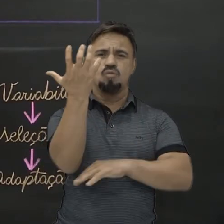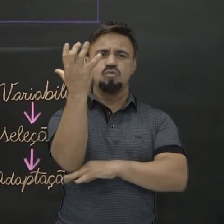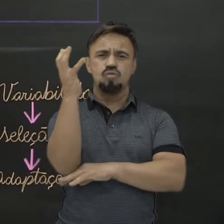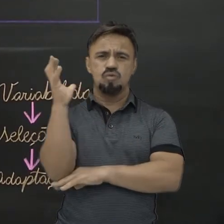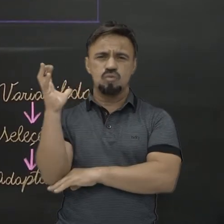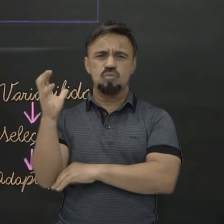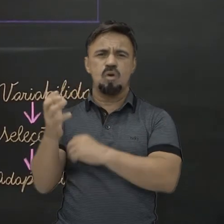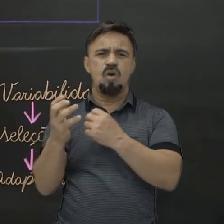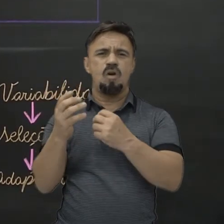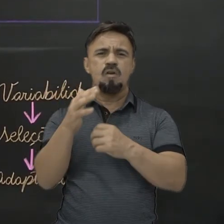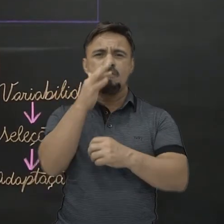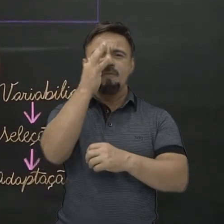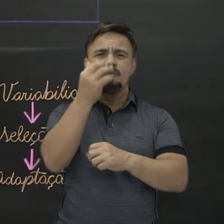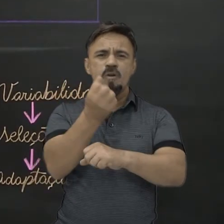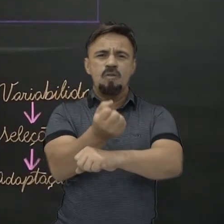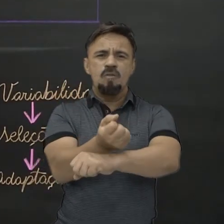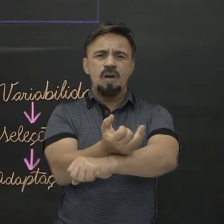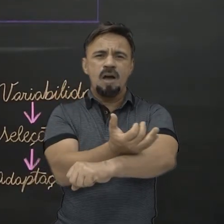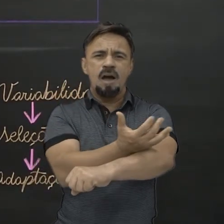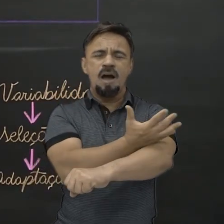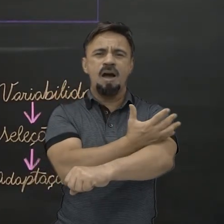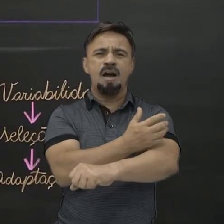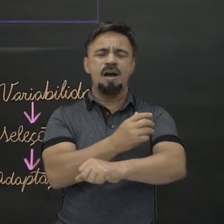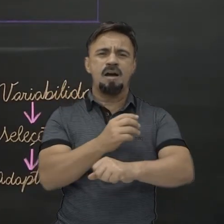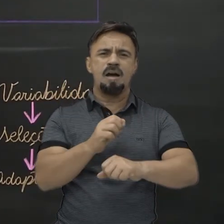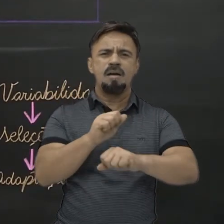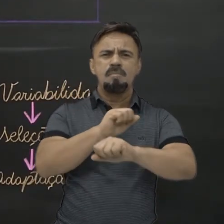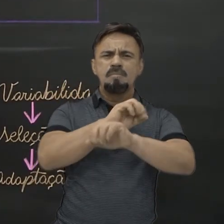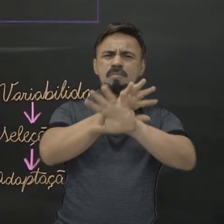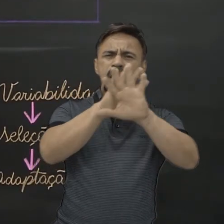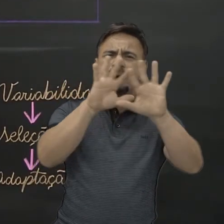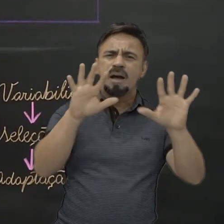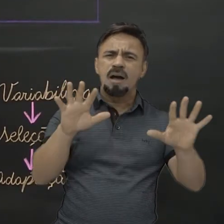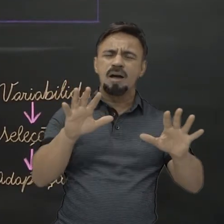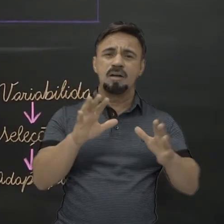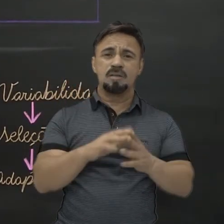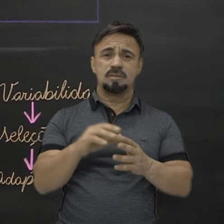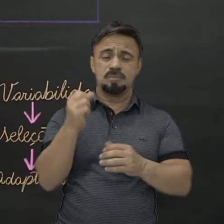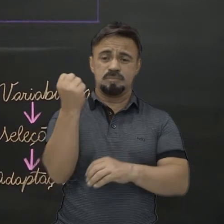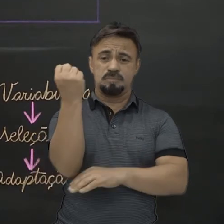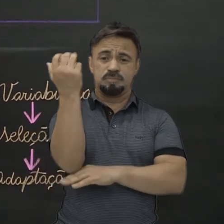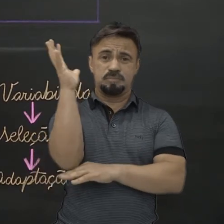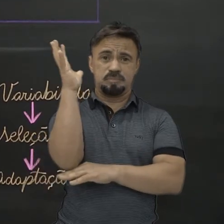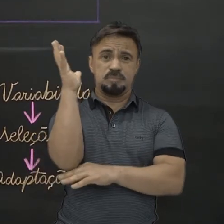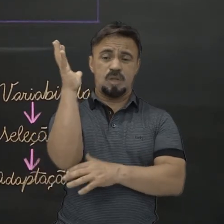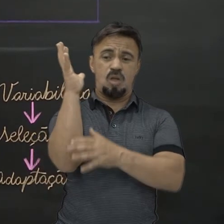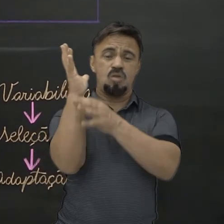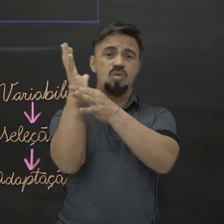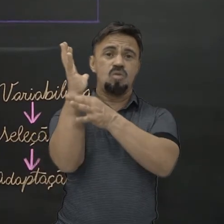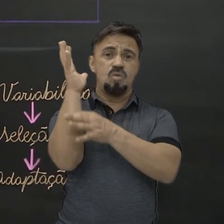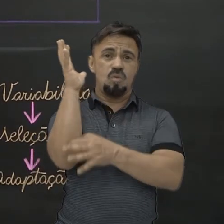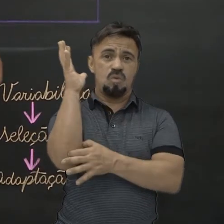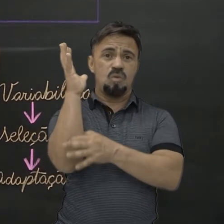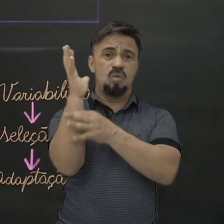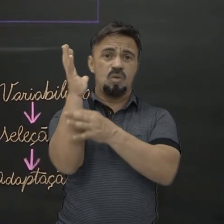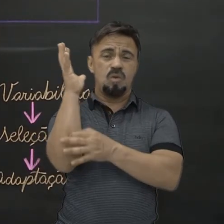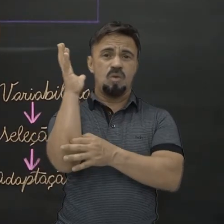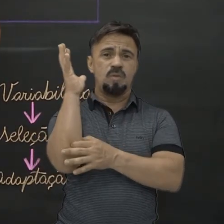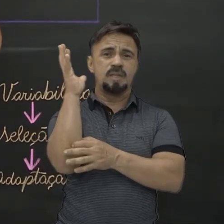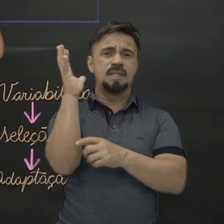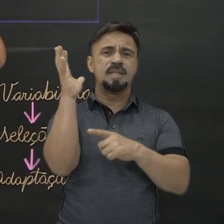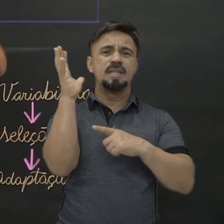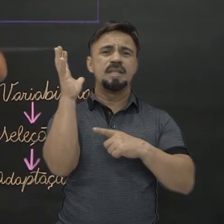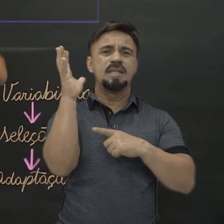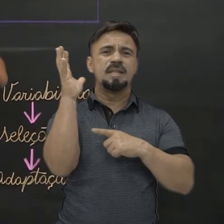eles tinham uma aparência mais clara. Como assim? No tronco dessas árvores, um ambiente com menos poluição,